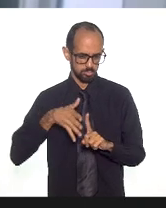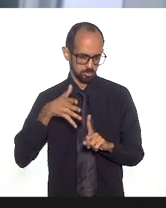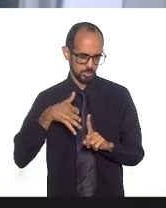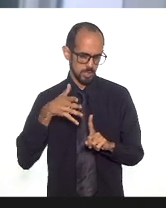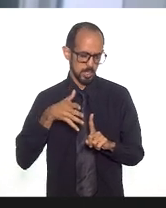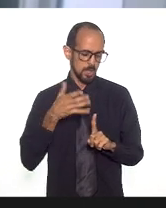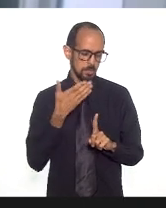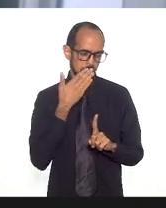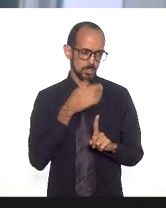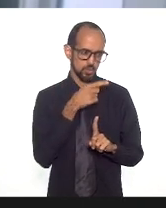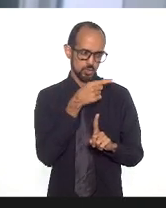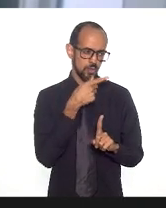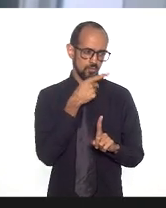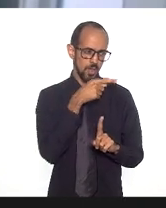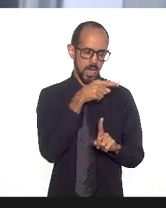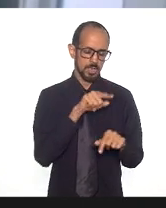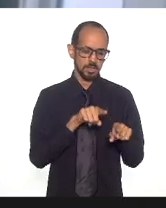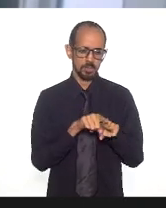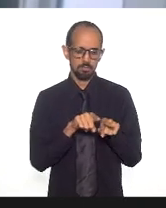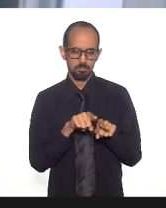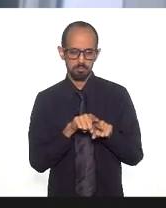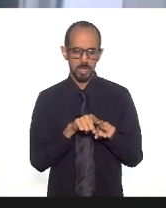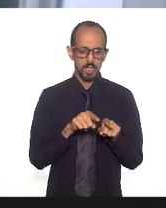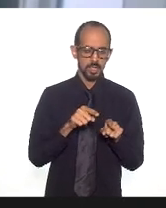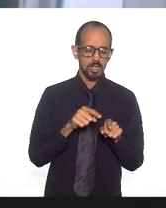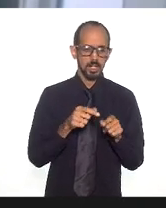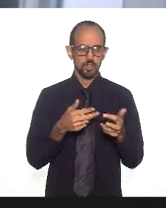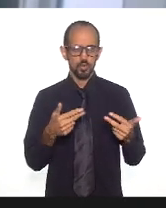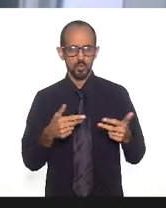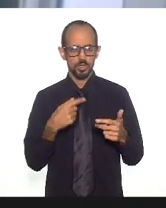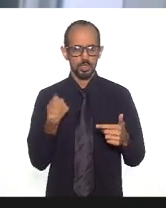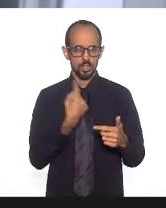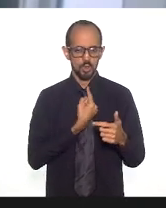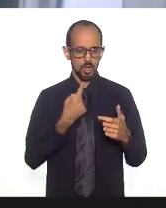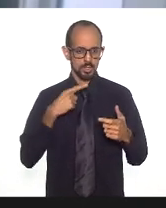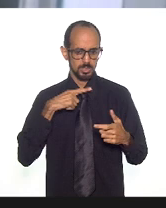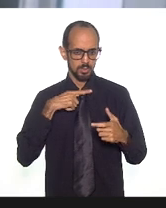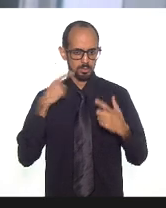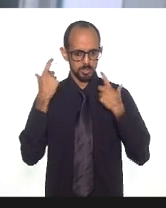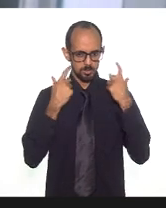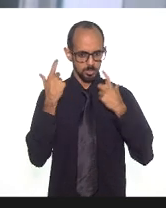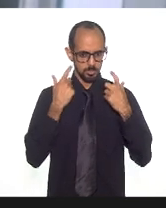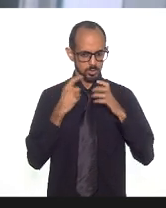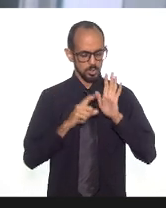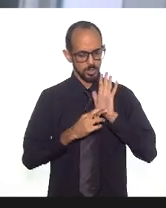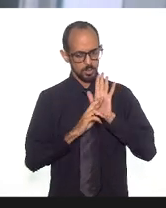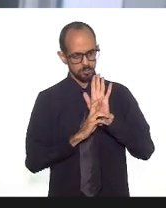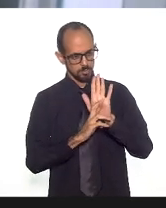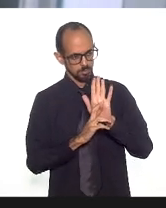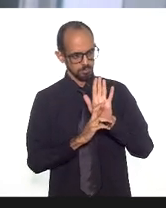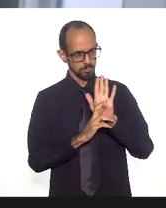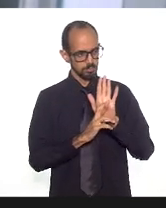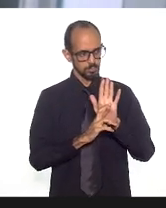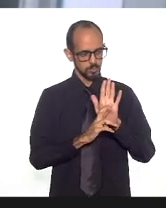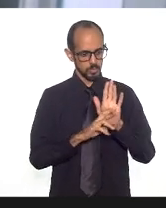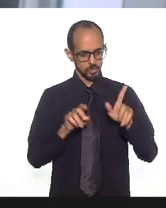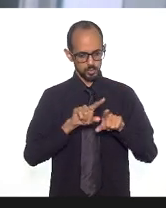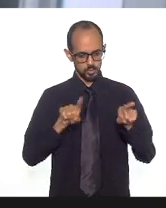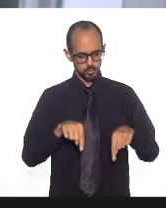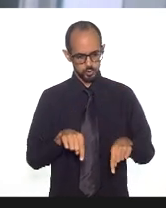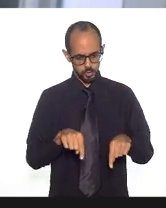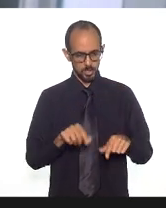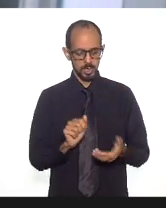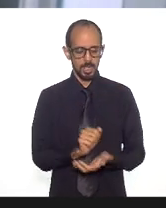sobre esses temas que estão nos preocupando, como, por exemplo, a questão da representação dos servidores no Conselho Diretor,